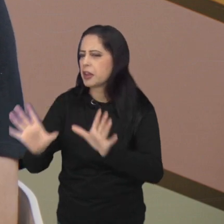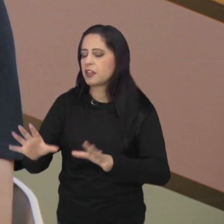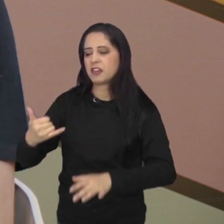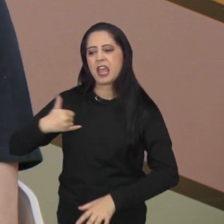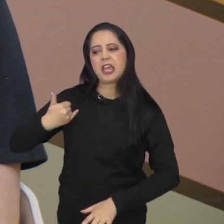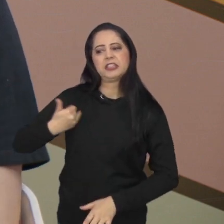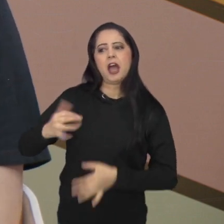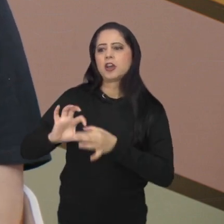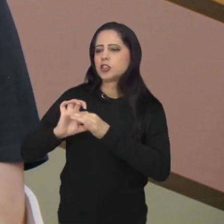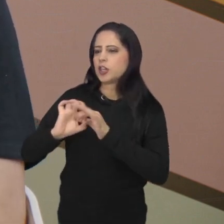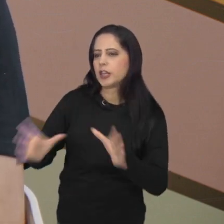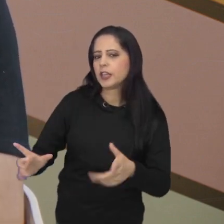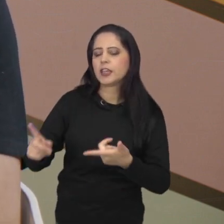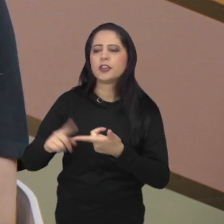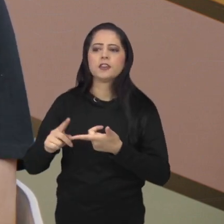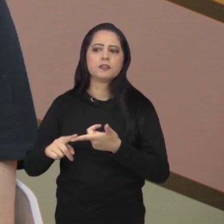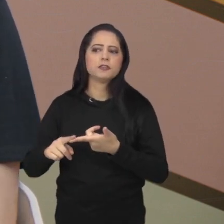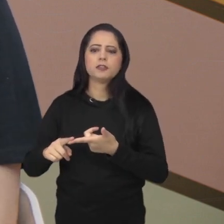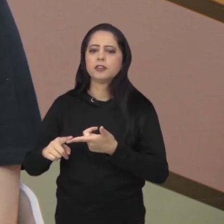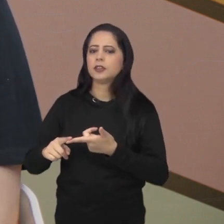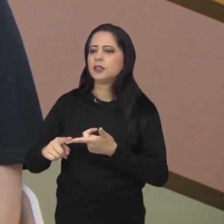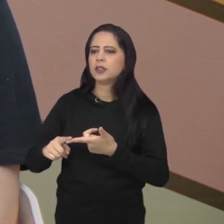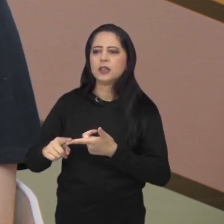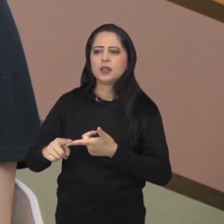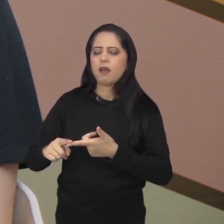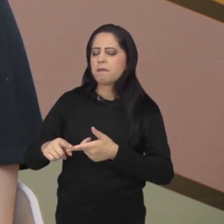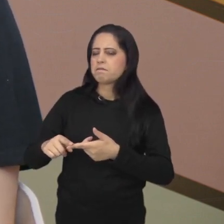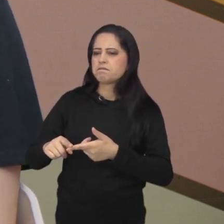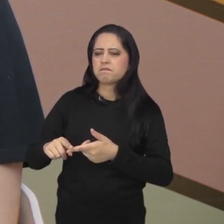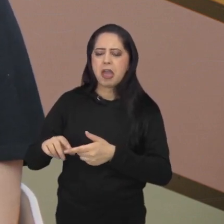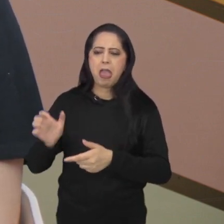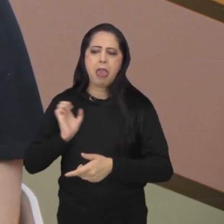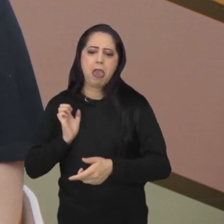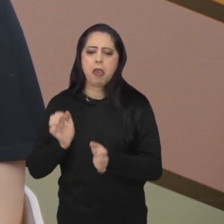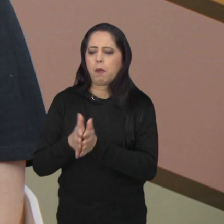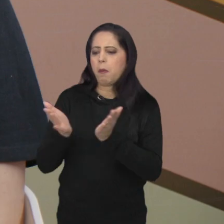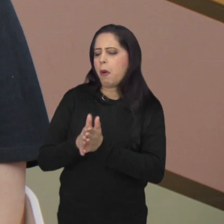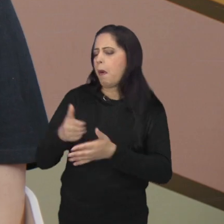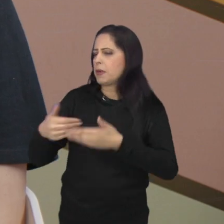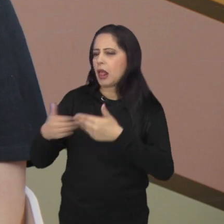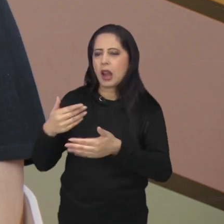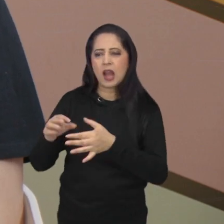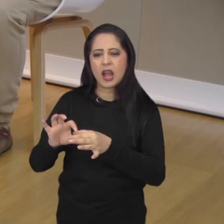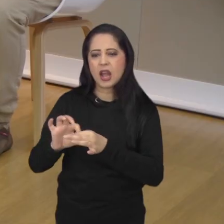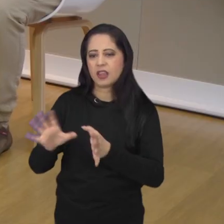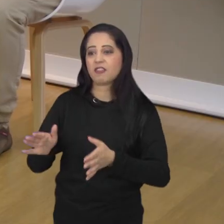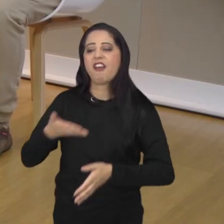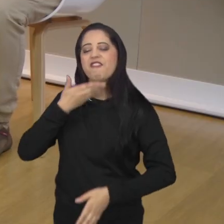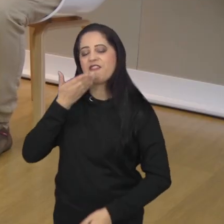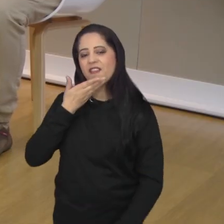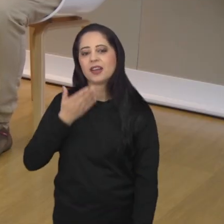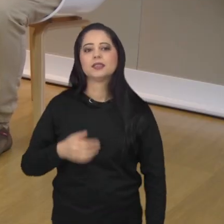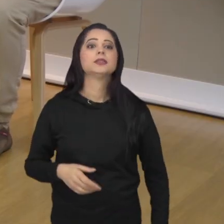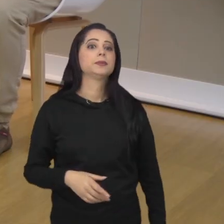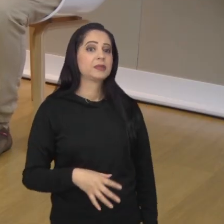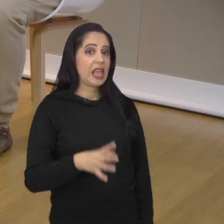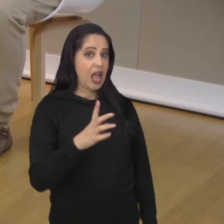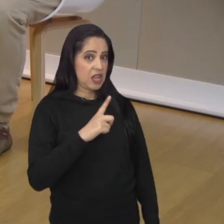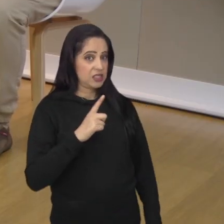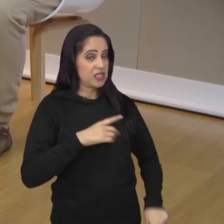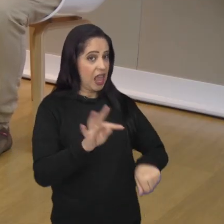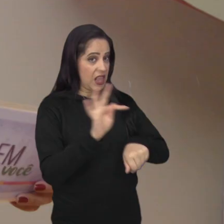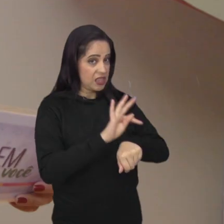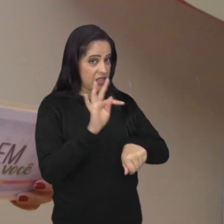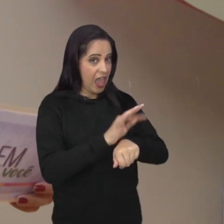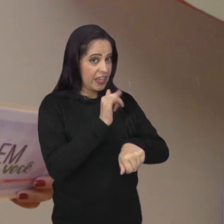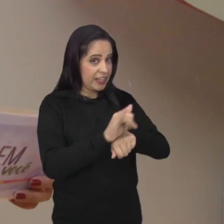com qualquer idade, qualquer época da vida, em qualquer condição, mas ela não é fácil. Existem técnicas que